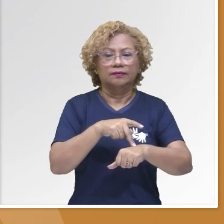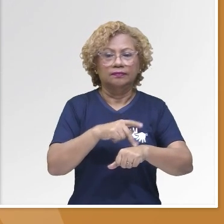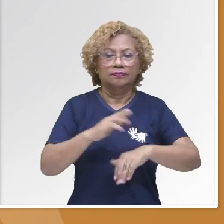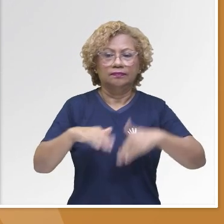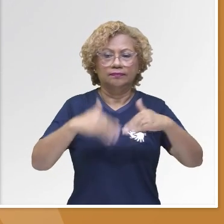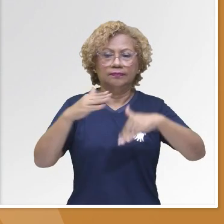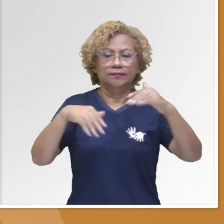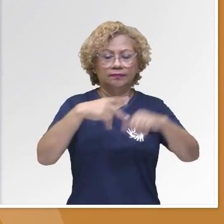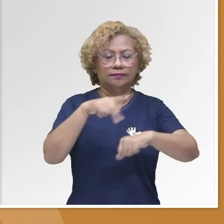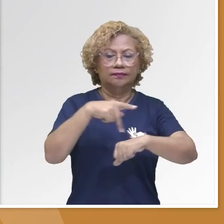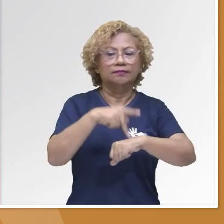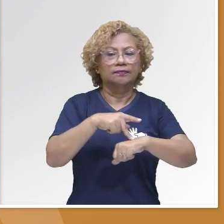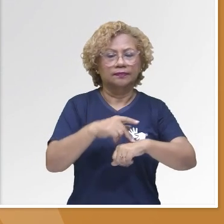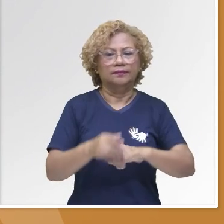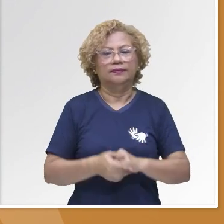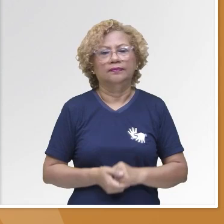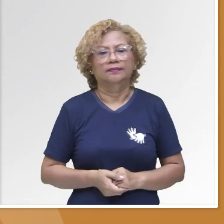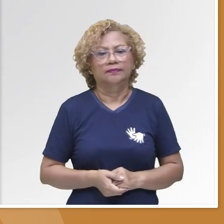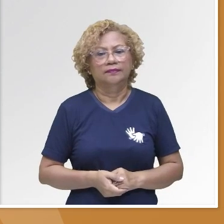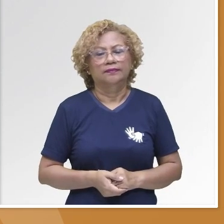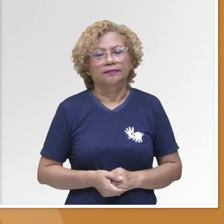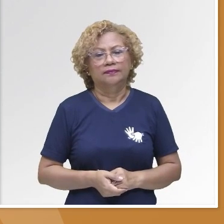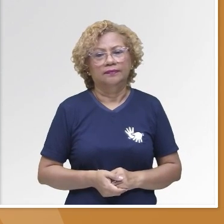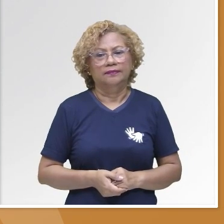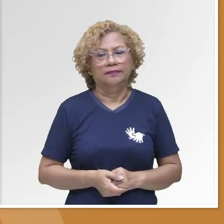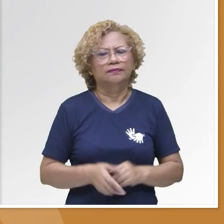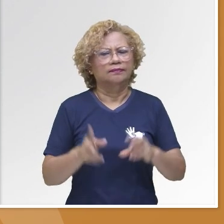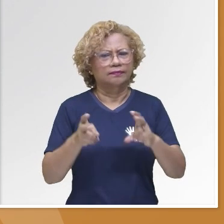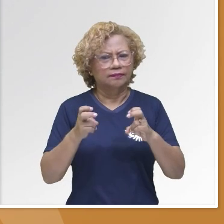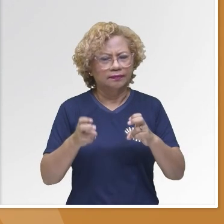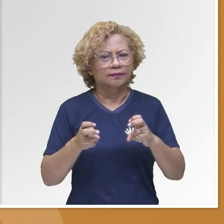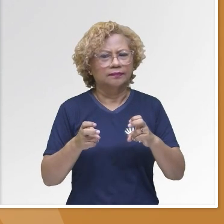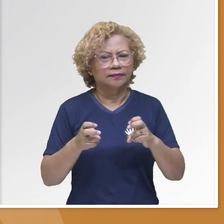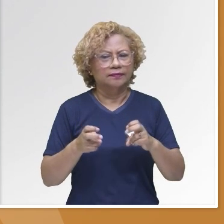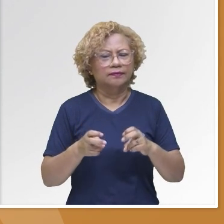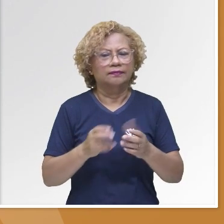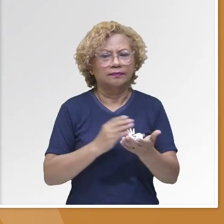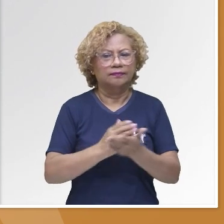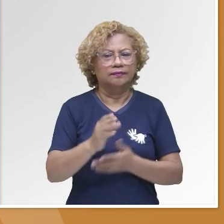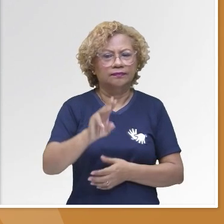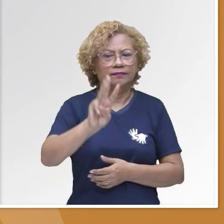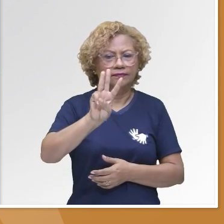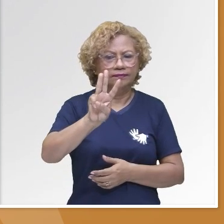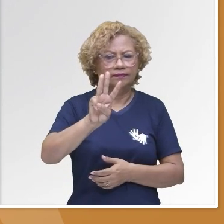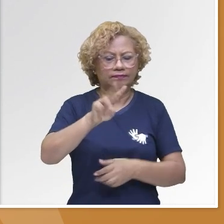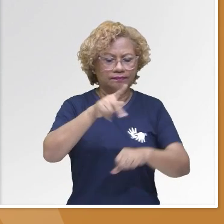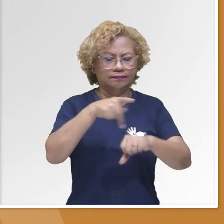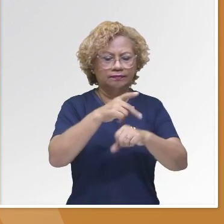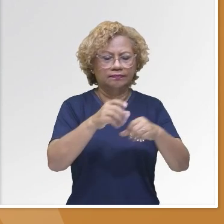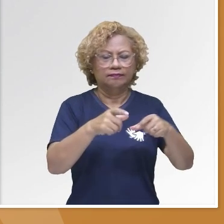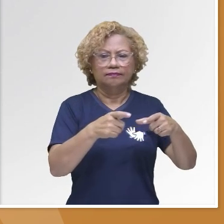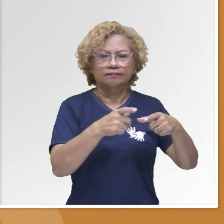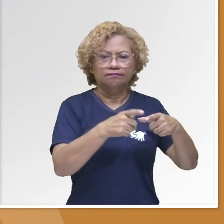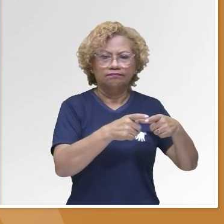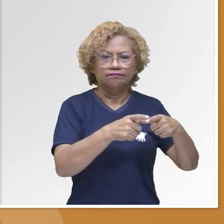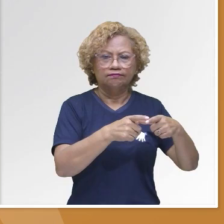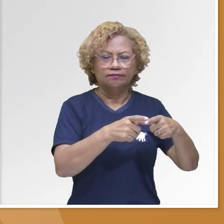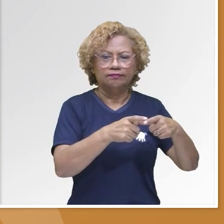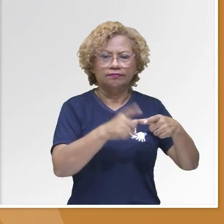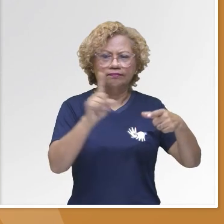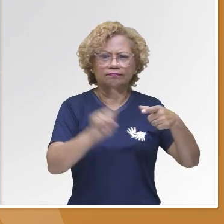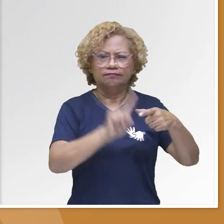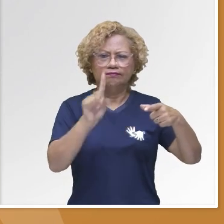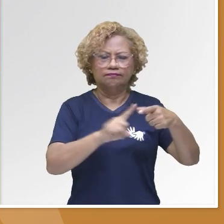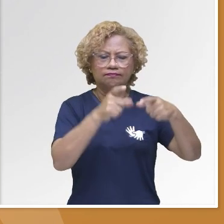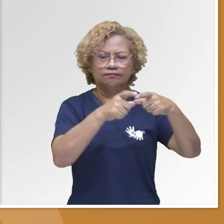a origem da Benelux passou para a Comunidade Econômica Europeia e hoje em dia nós temos a União Europeia. Então,